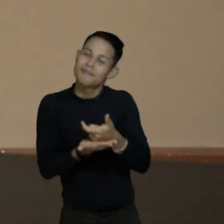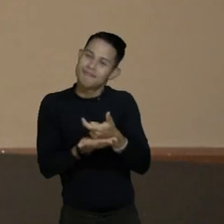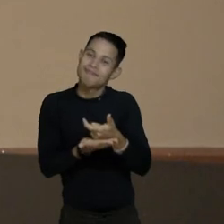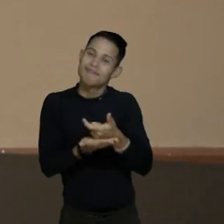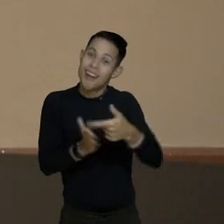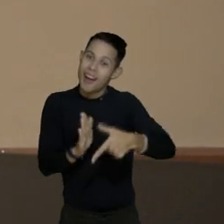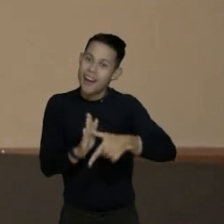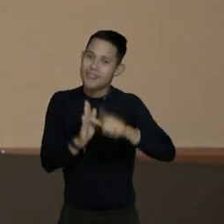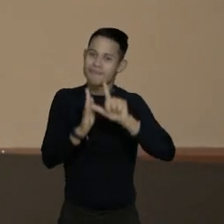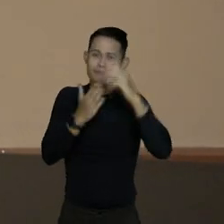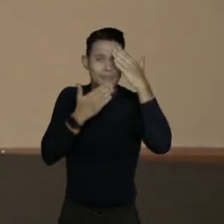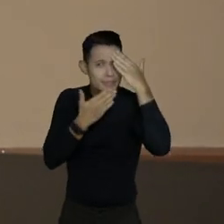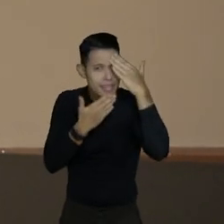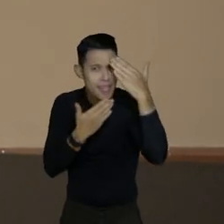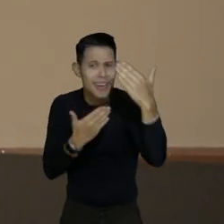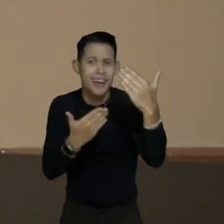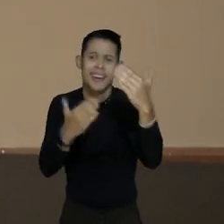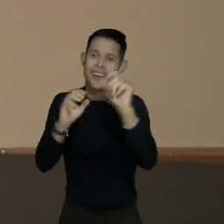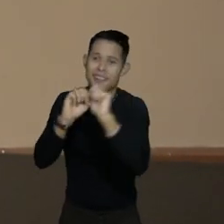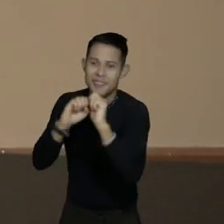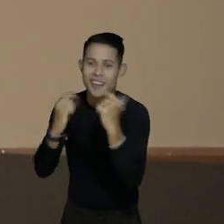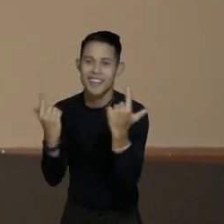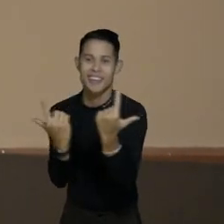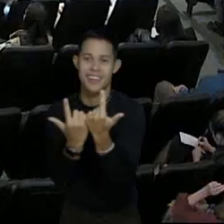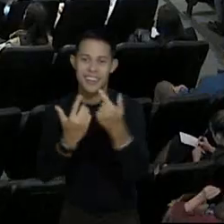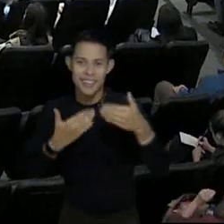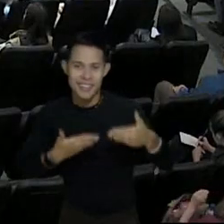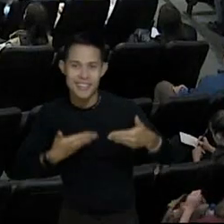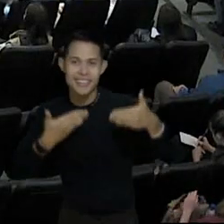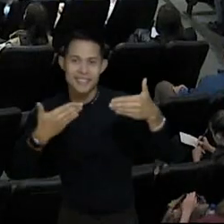convite da Assembleia e da nossa querida amiga